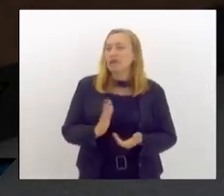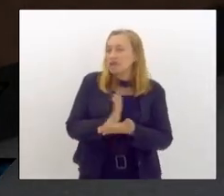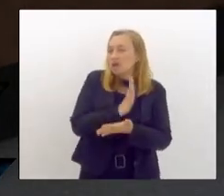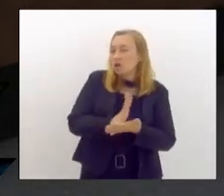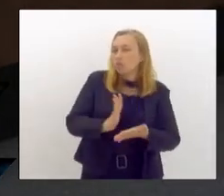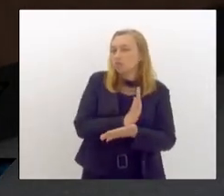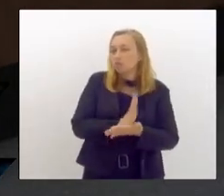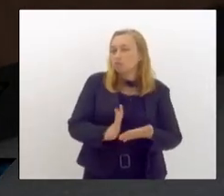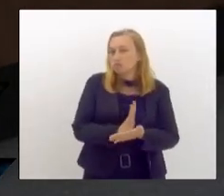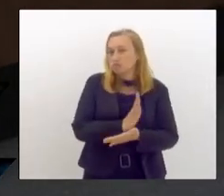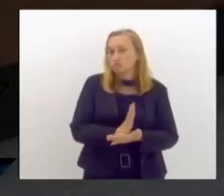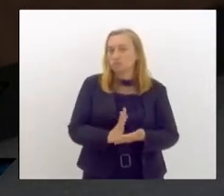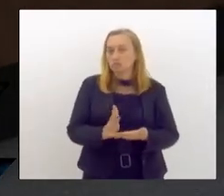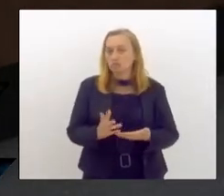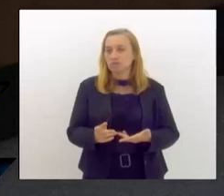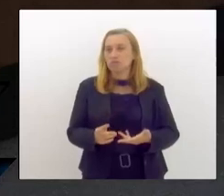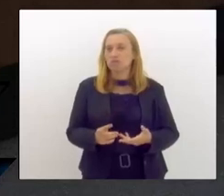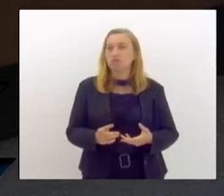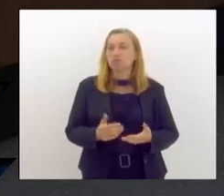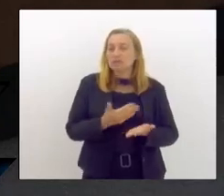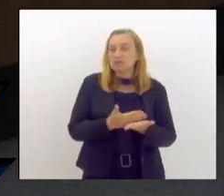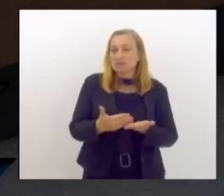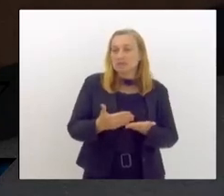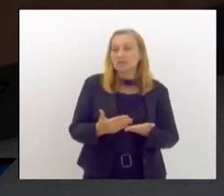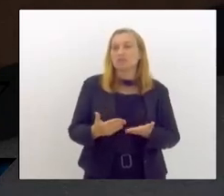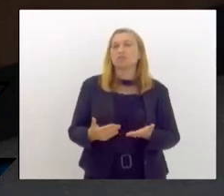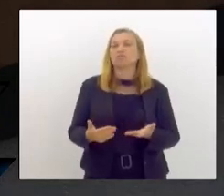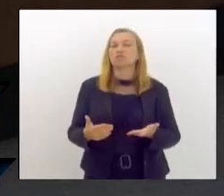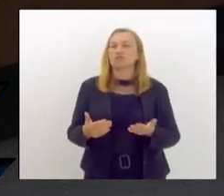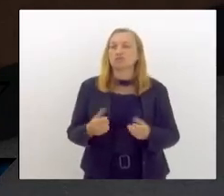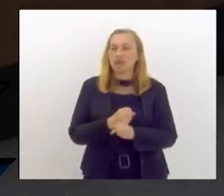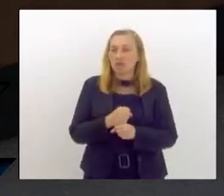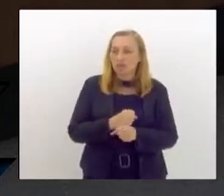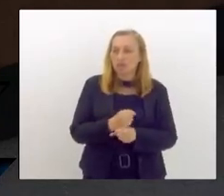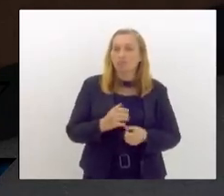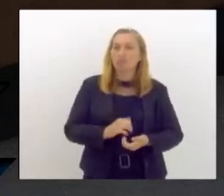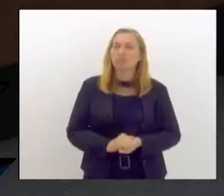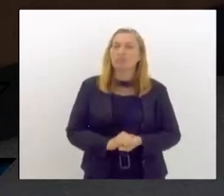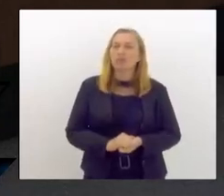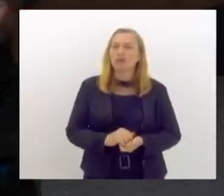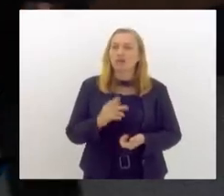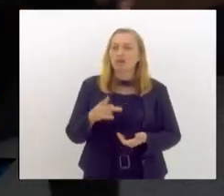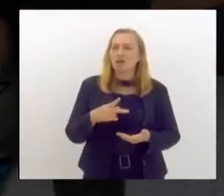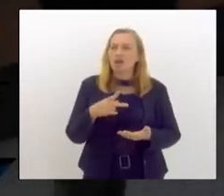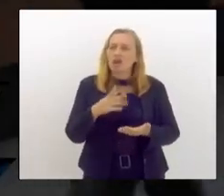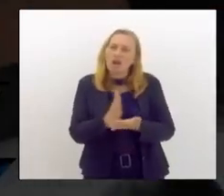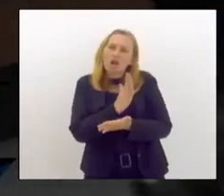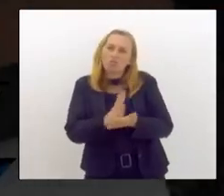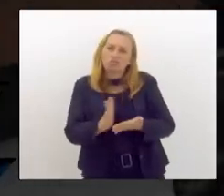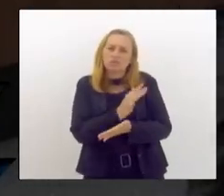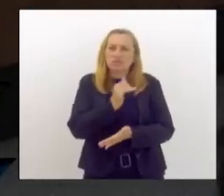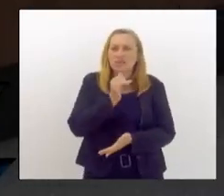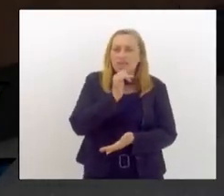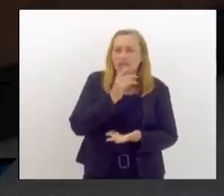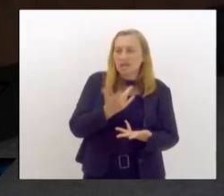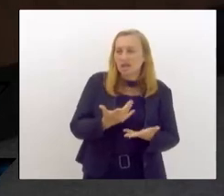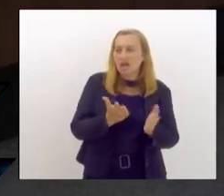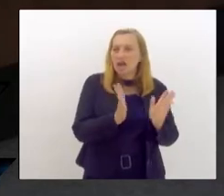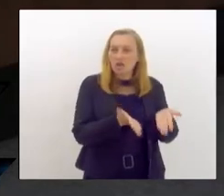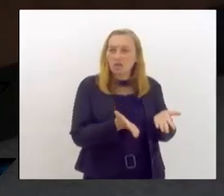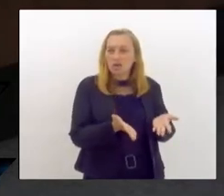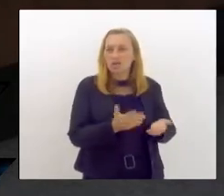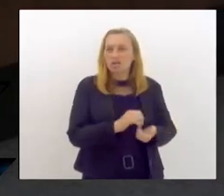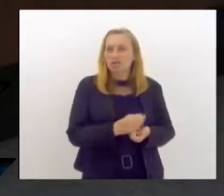seus membros durante esse início de legislatura. E cito aqui alguns exemplos como esse de agora,